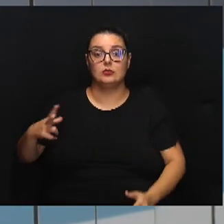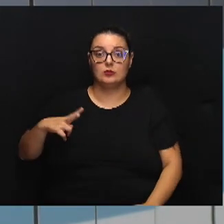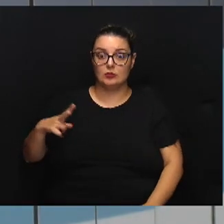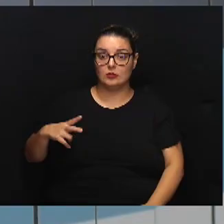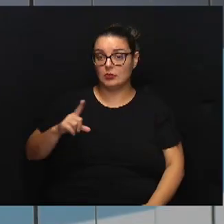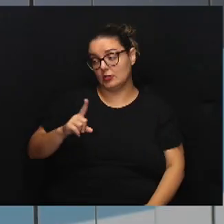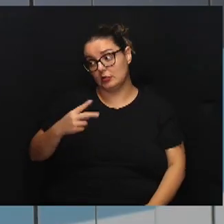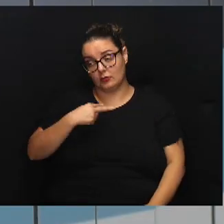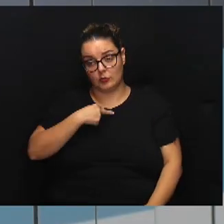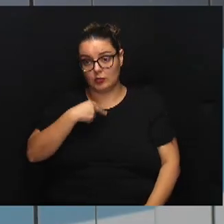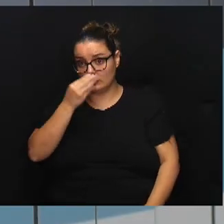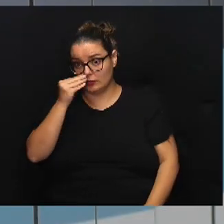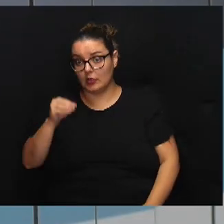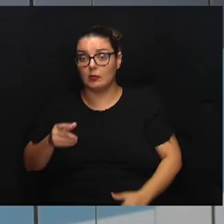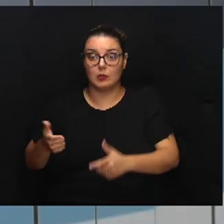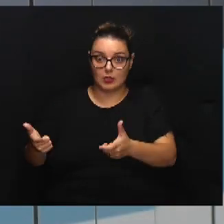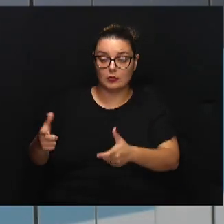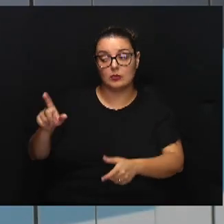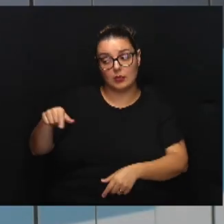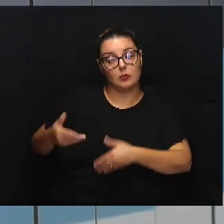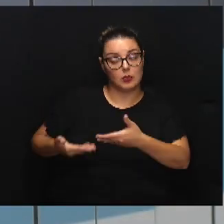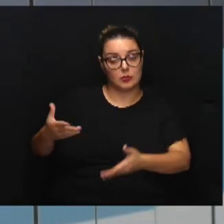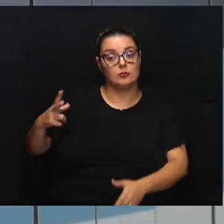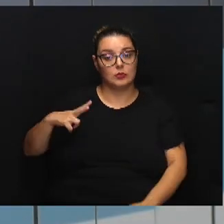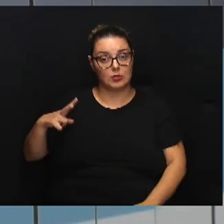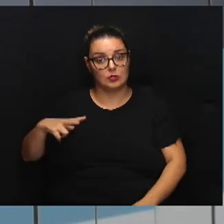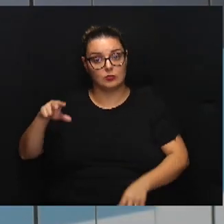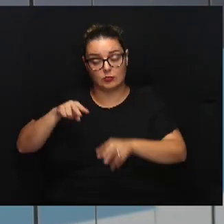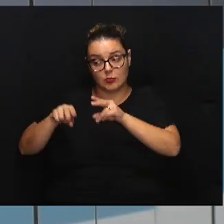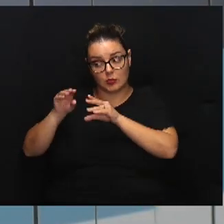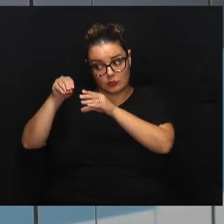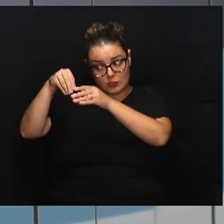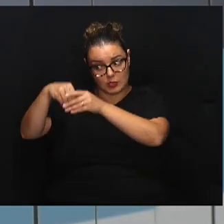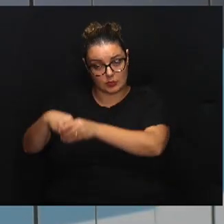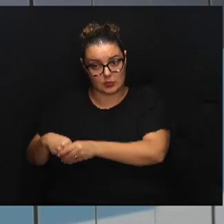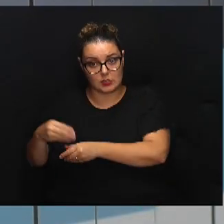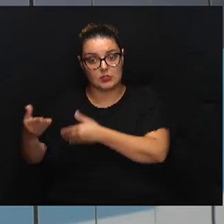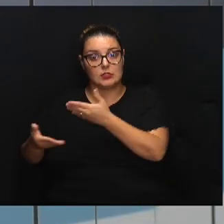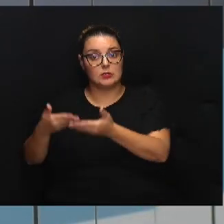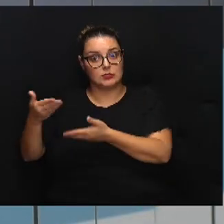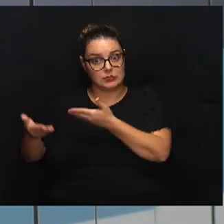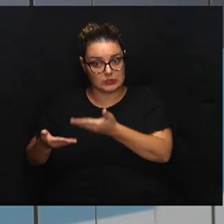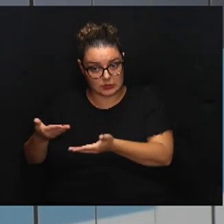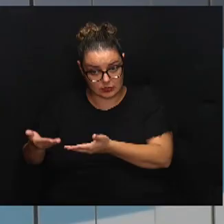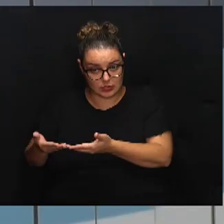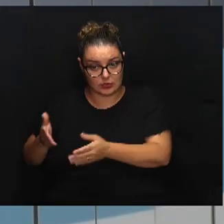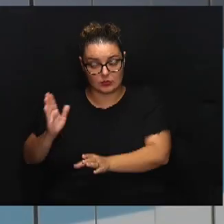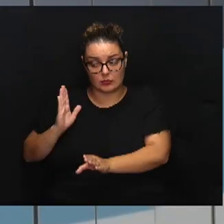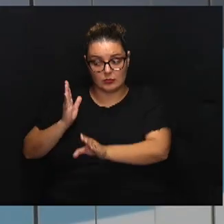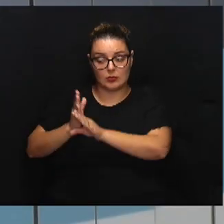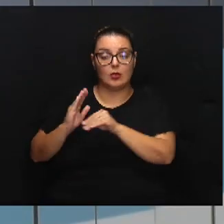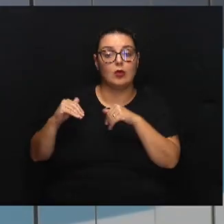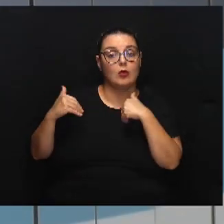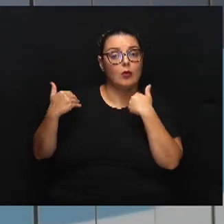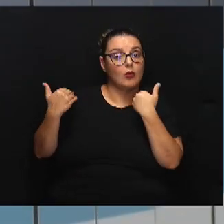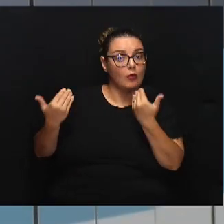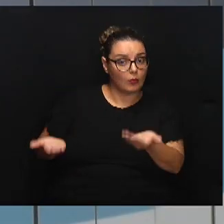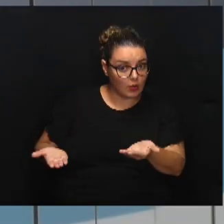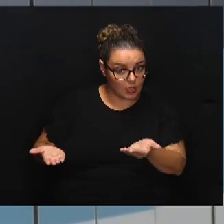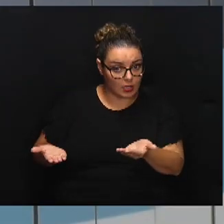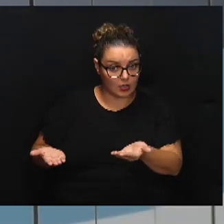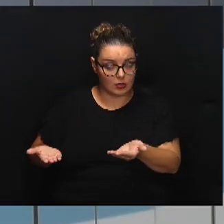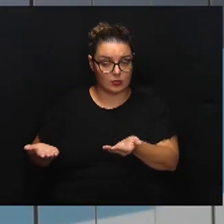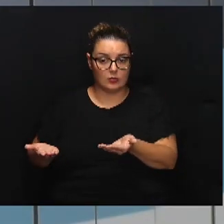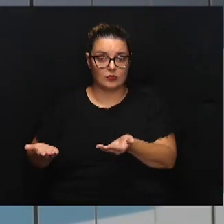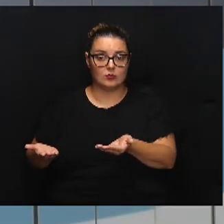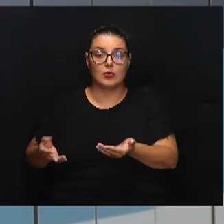parte é realizada pelos serviços privados. Então, nós precisamos ter um olhar para dentro desses serviços, identificar quais são